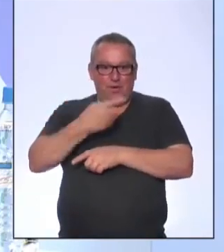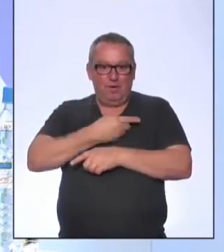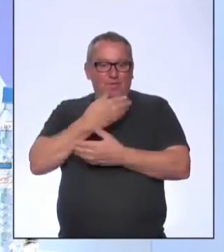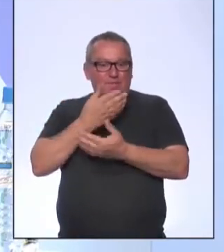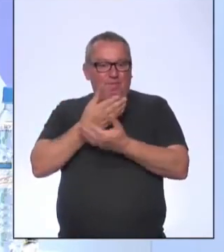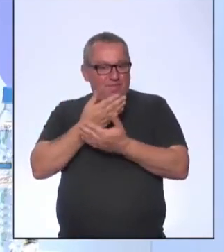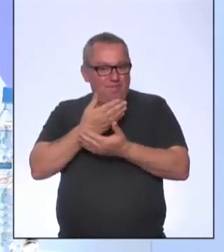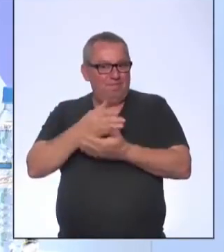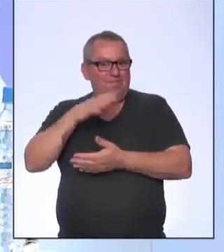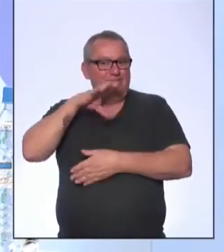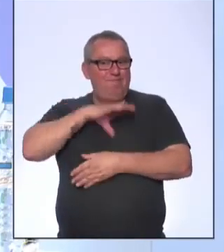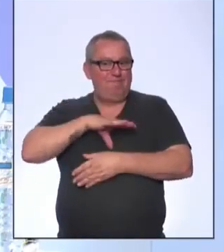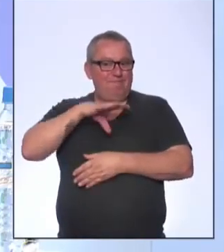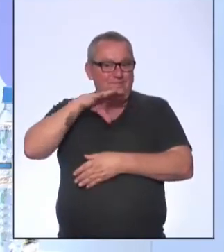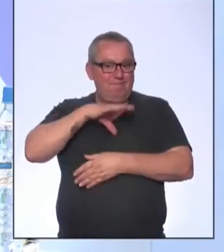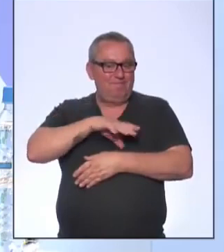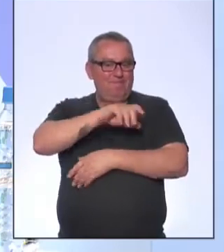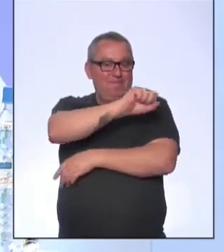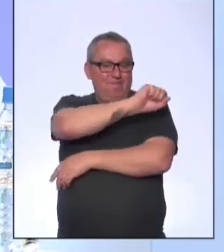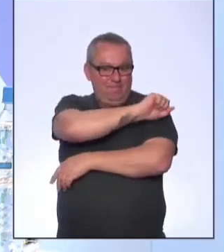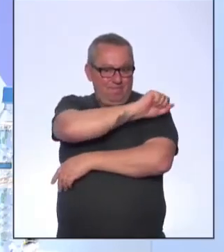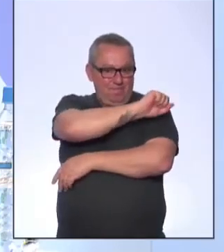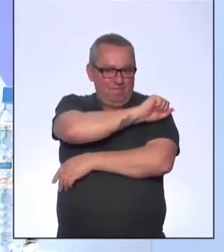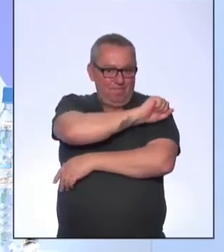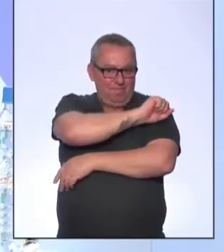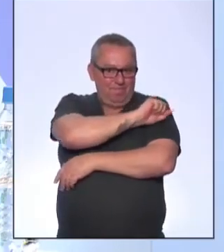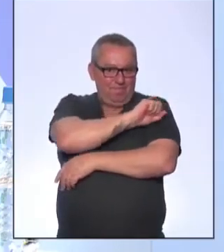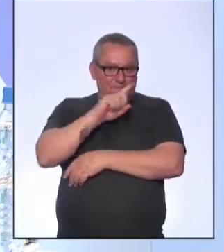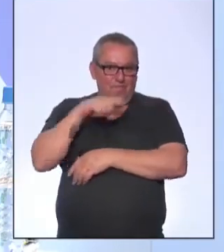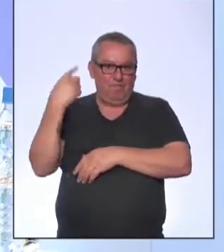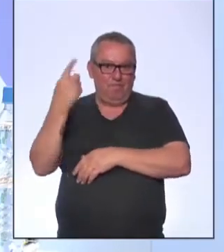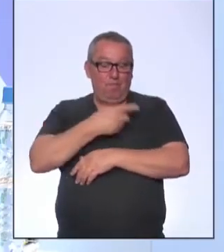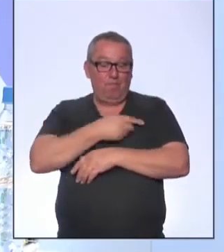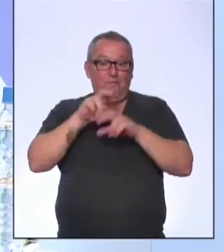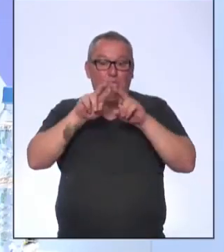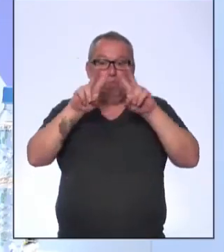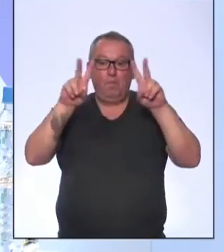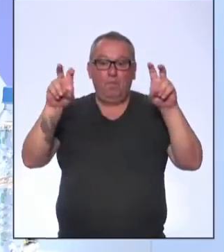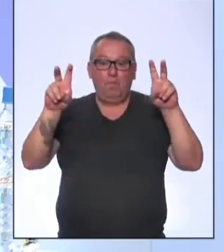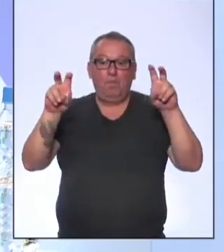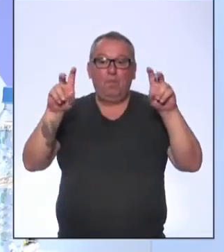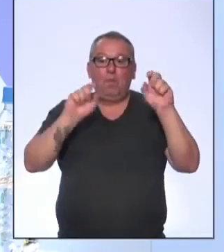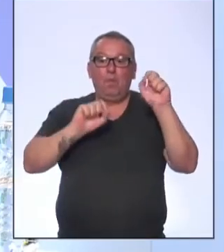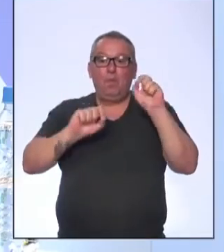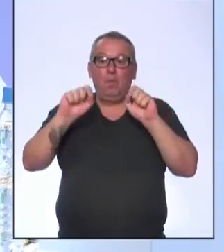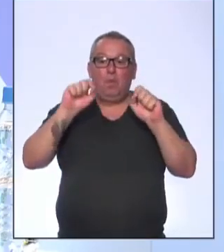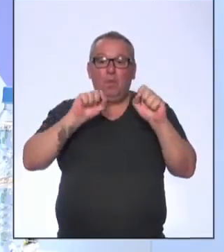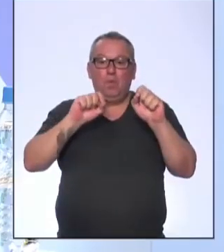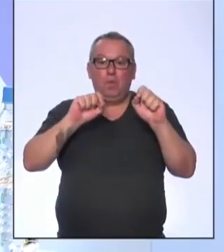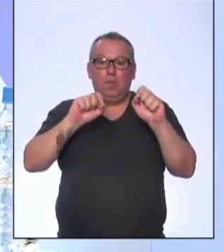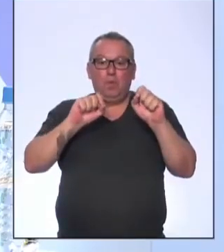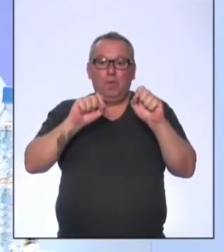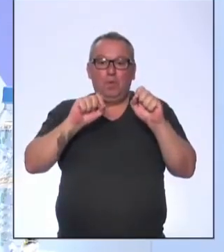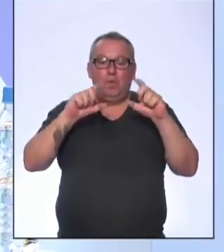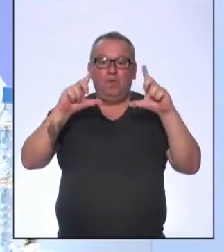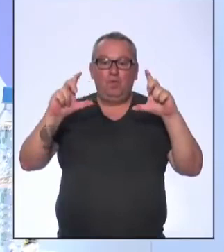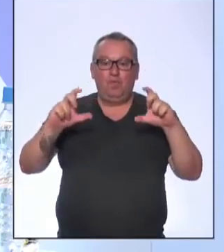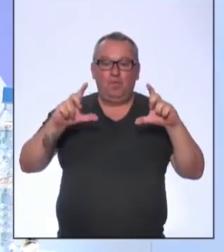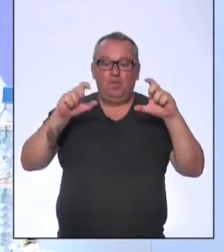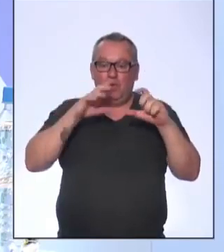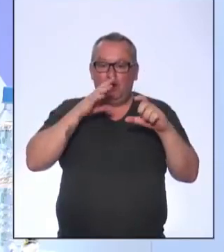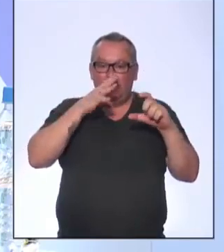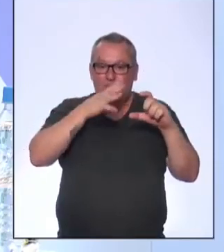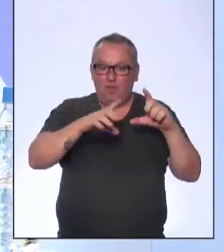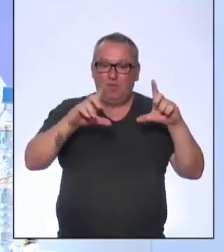língua portuguesa do 8º ano. E o nosso tema hoje é sobre fotodenúncia,